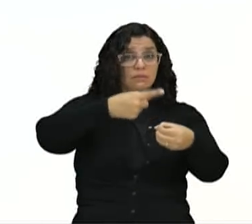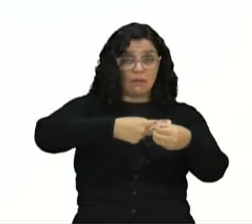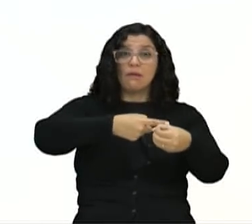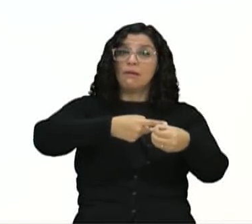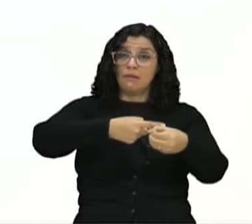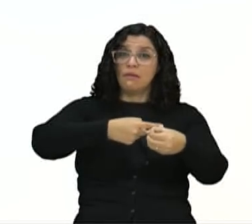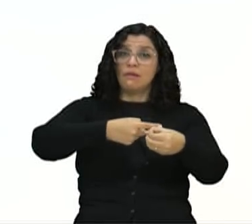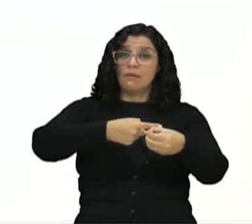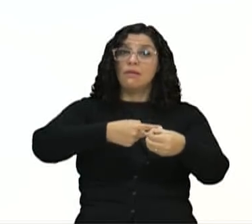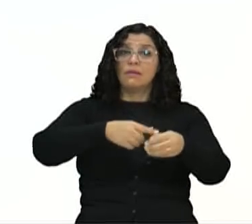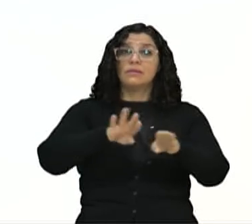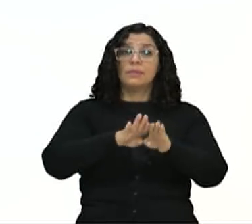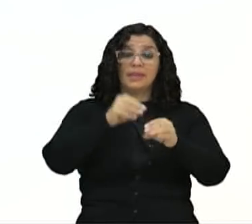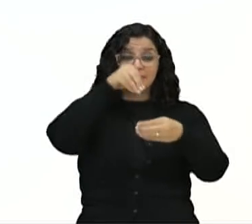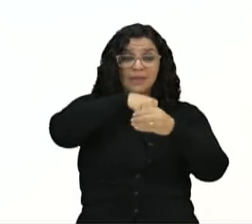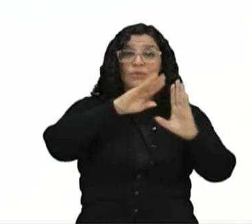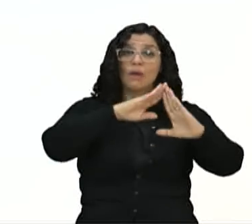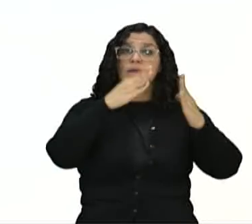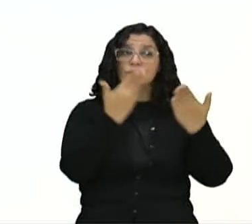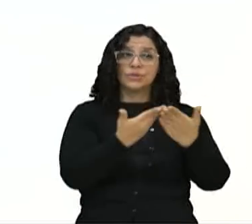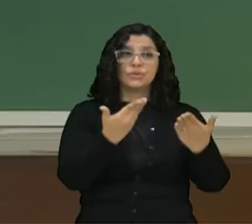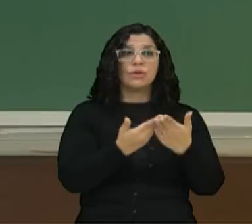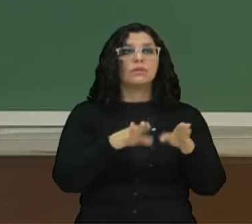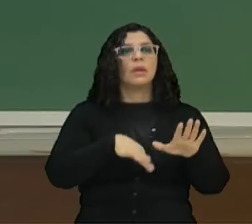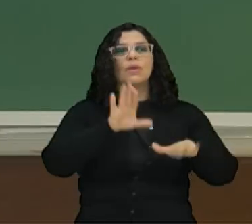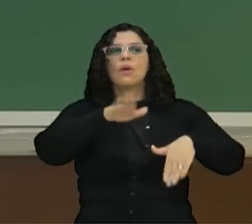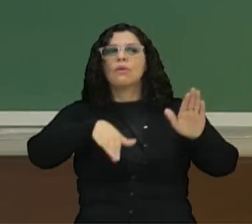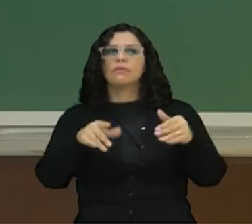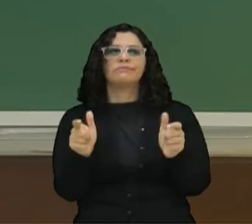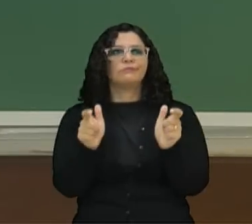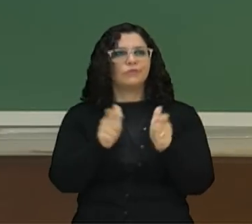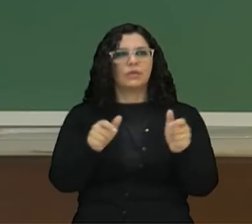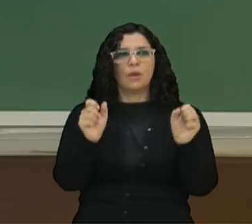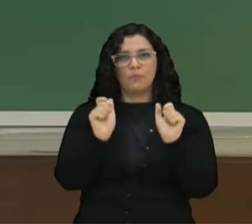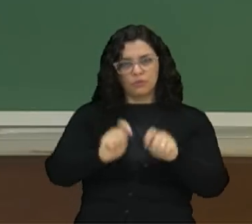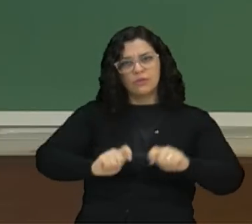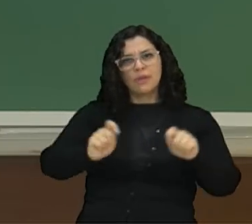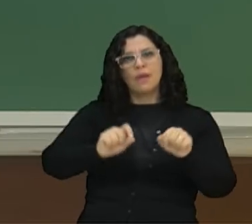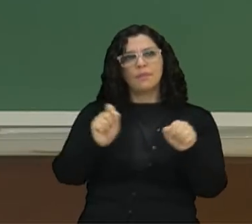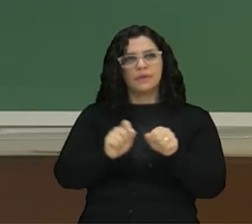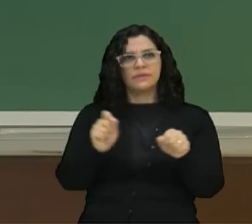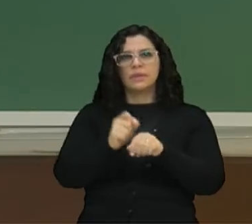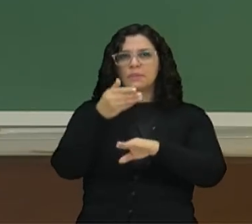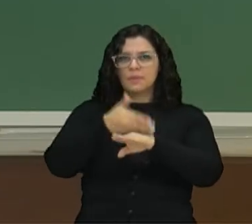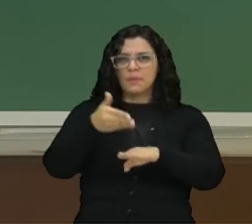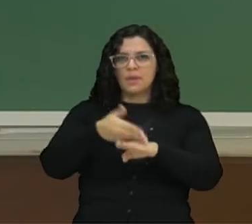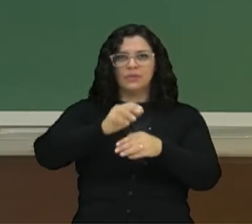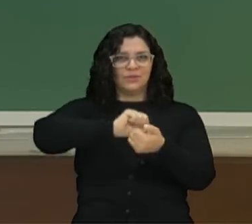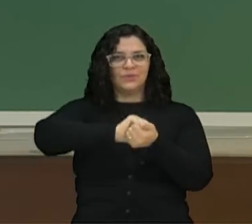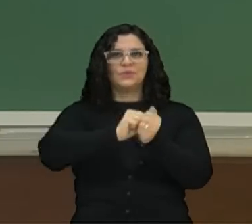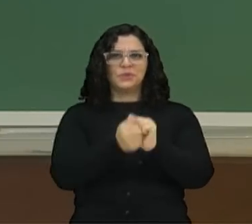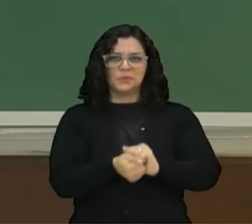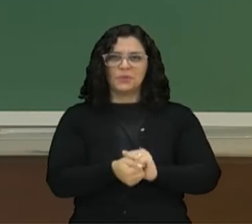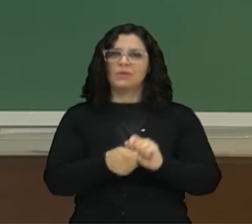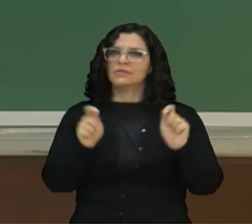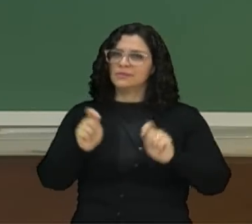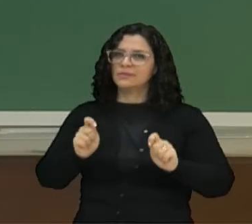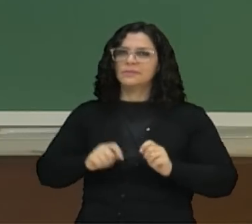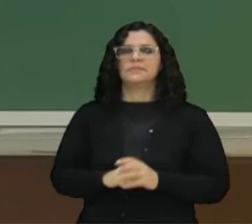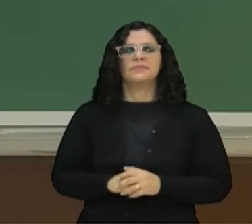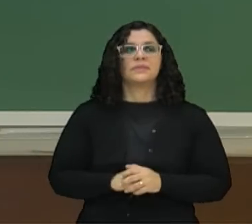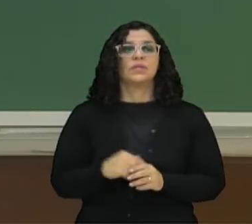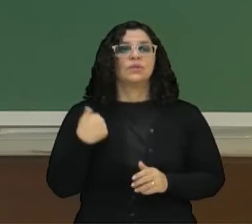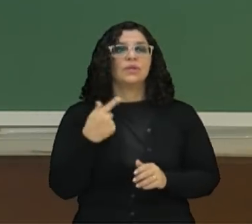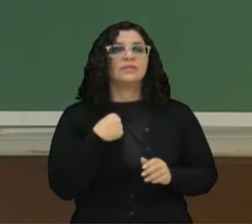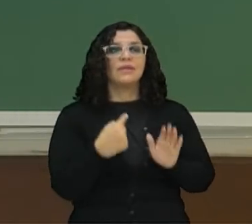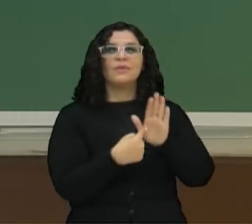ser feito no pátio da escola, né? Qualquer local é adequado, que é adequado para a sua prática. Então, aqui a